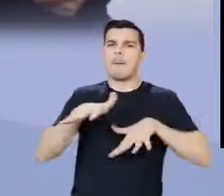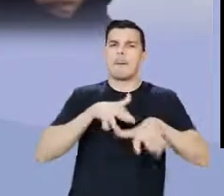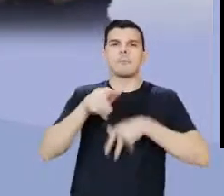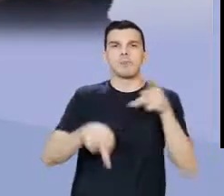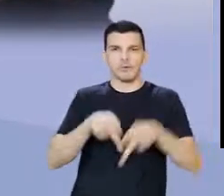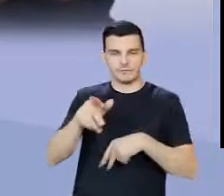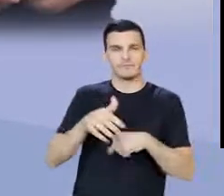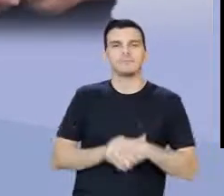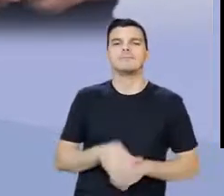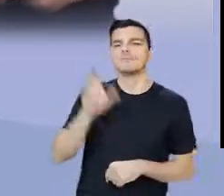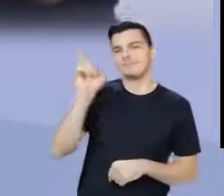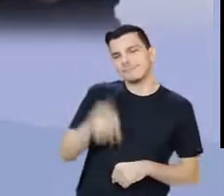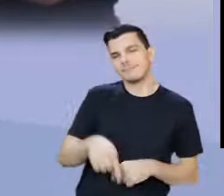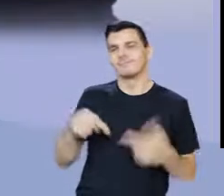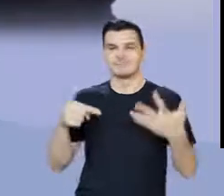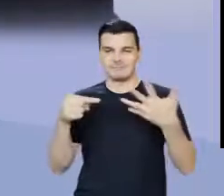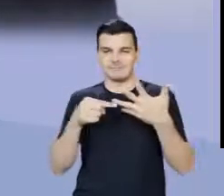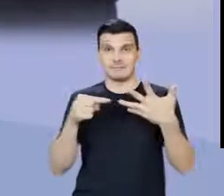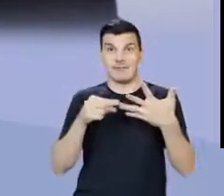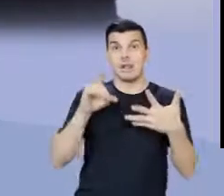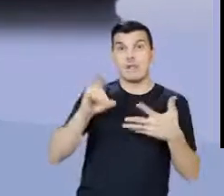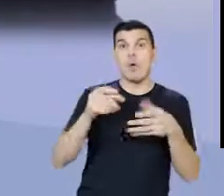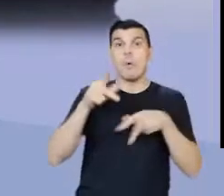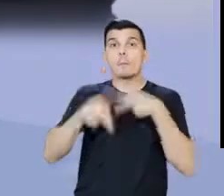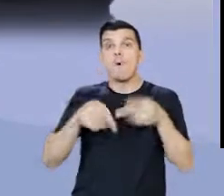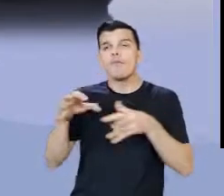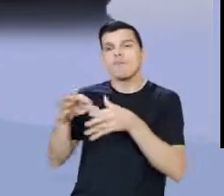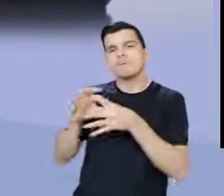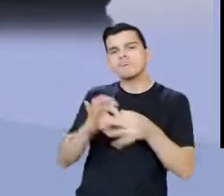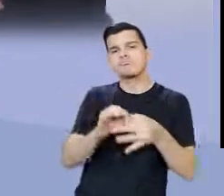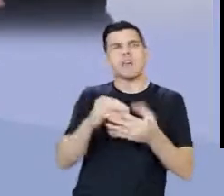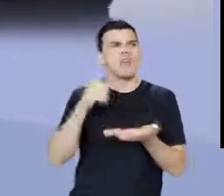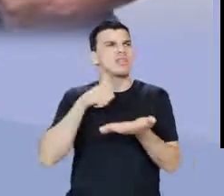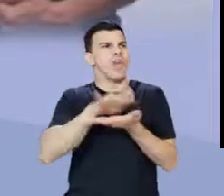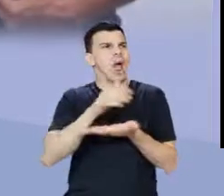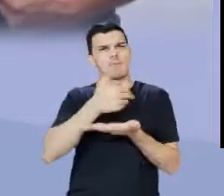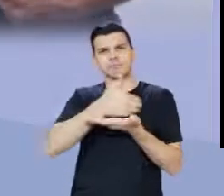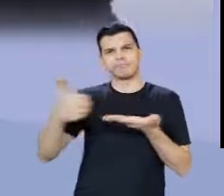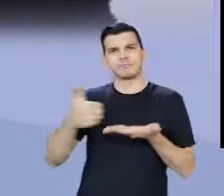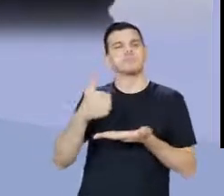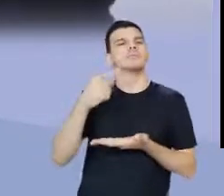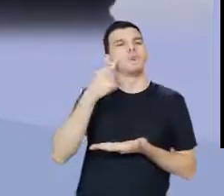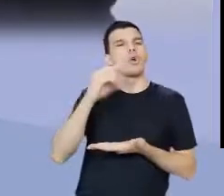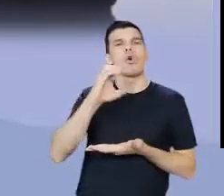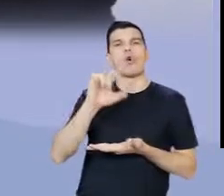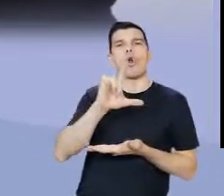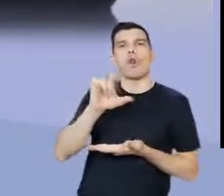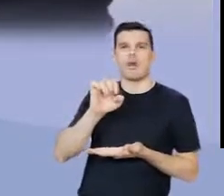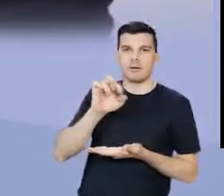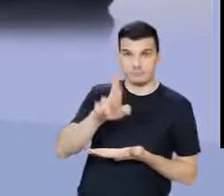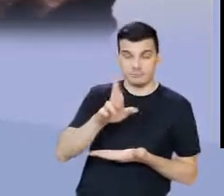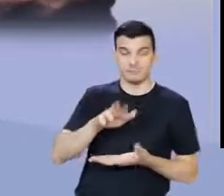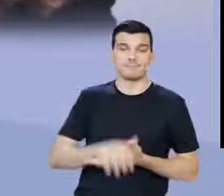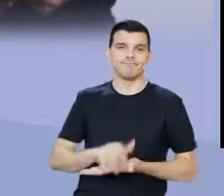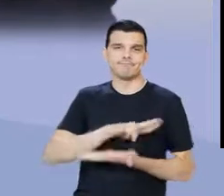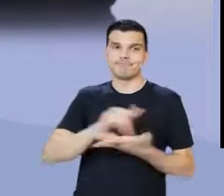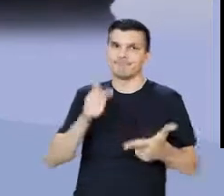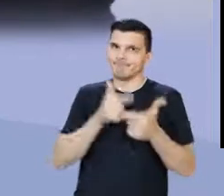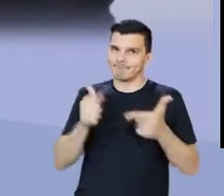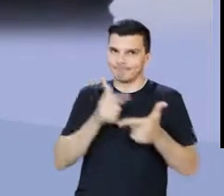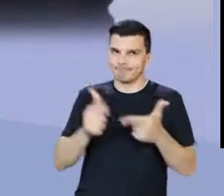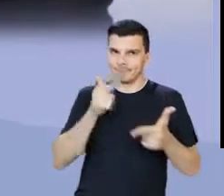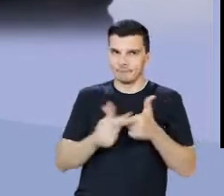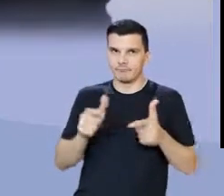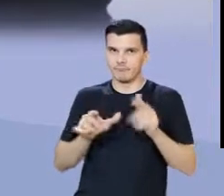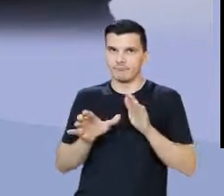da mobilização popular. Isso mesmo, o povo se mobilizando contra o presidente, que até então estava sendo acusado de